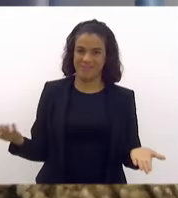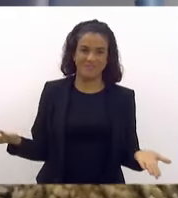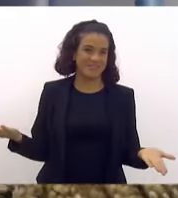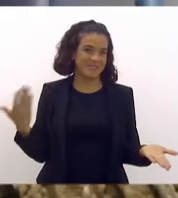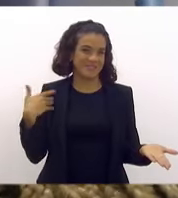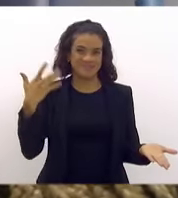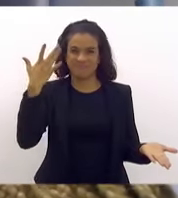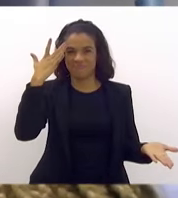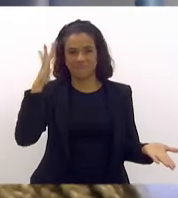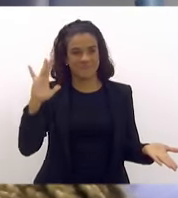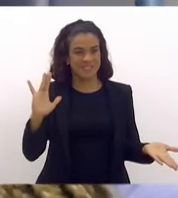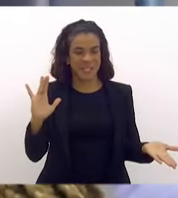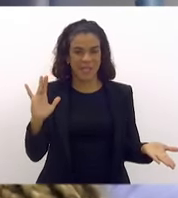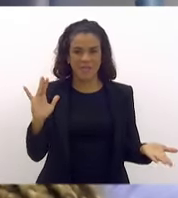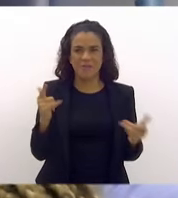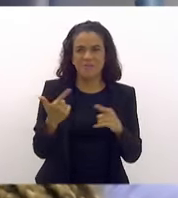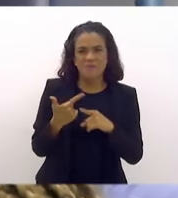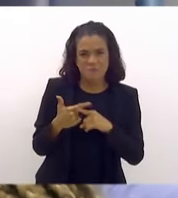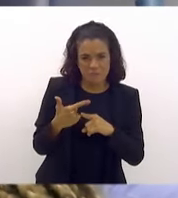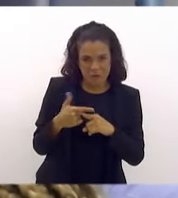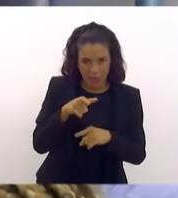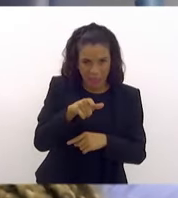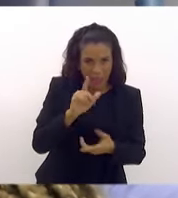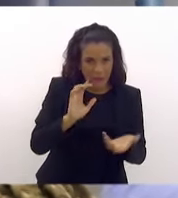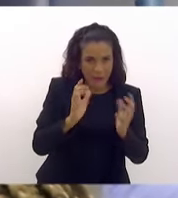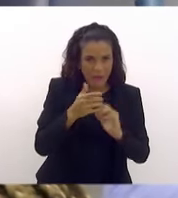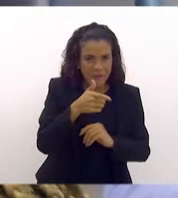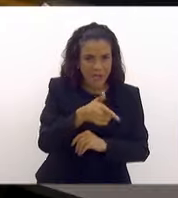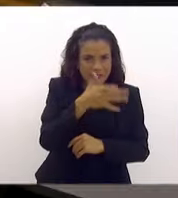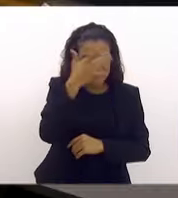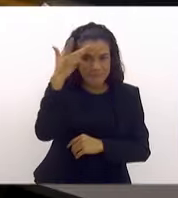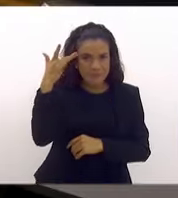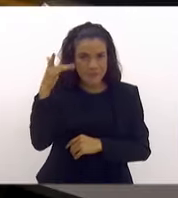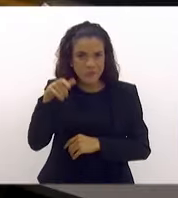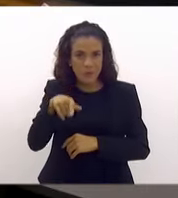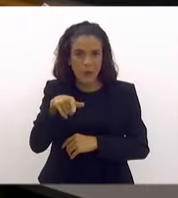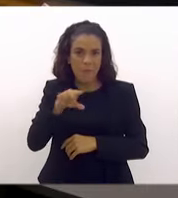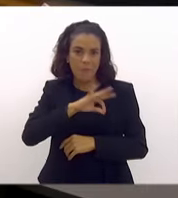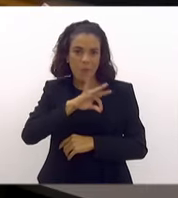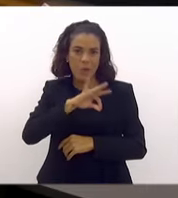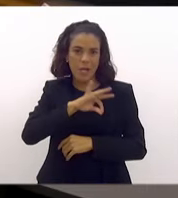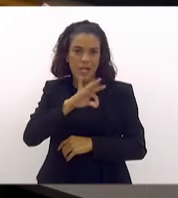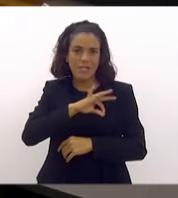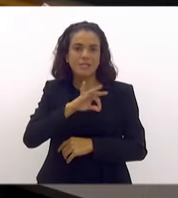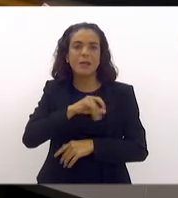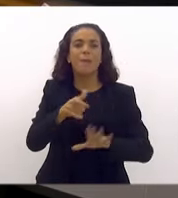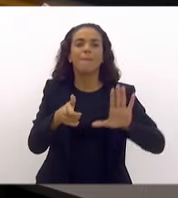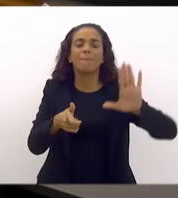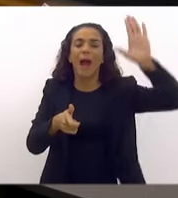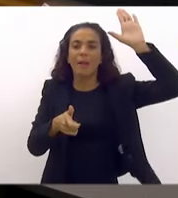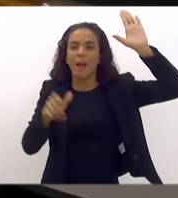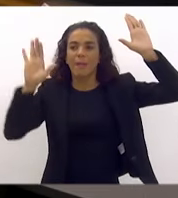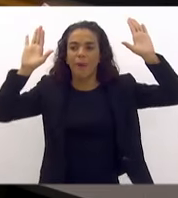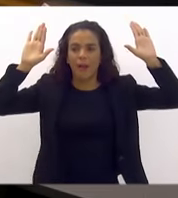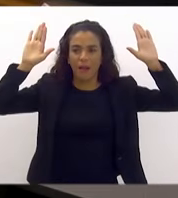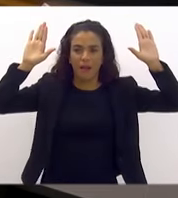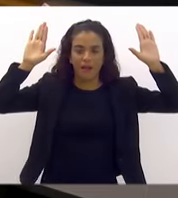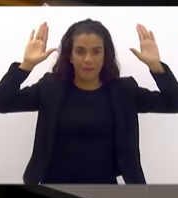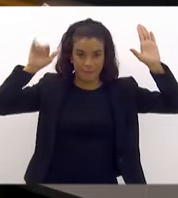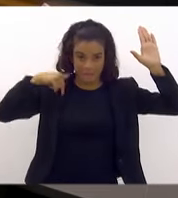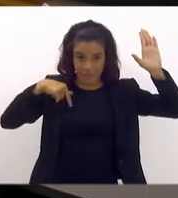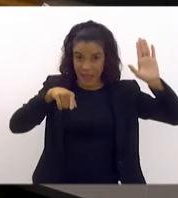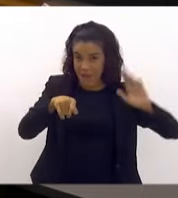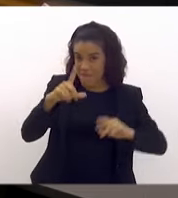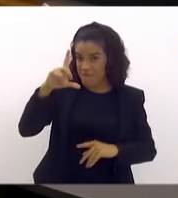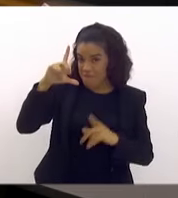sei dizer por qu é isso que acontece é quando a pessoa lá ela pode ser fotografada naquele momento e essa foto